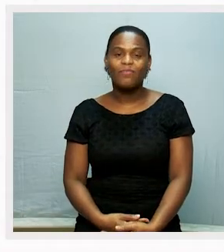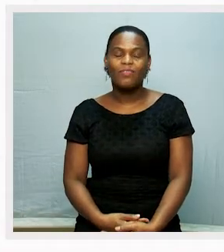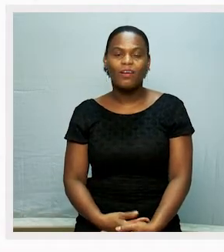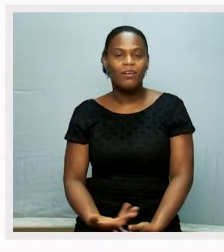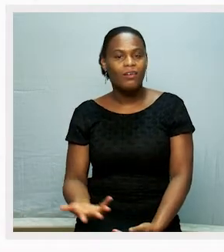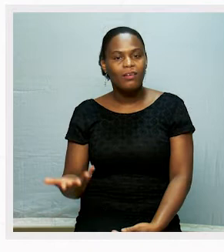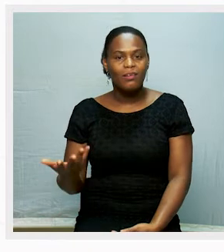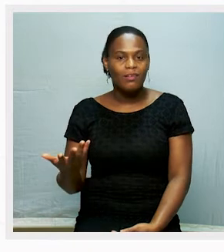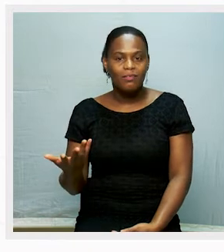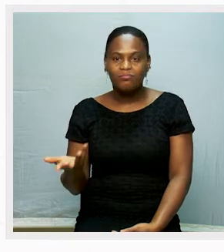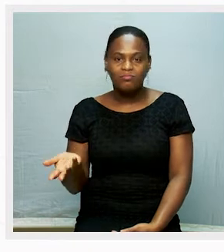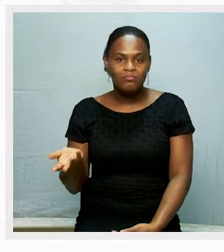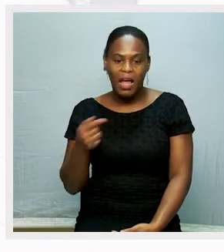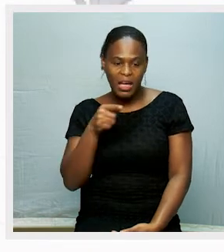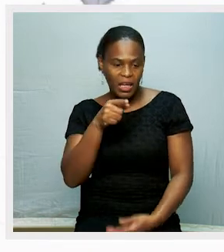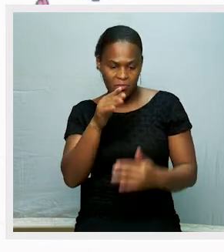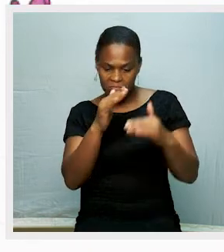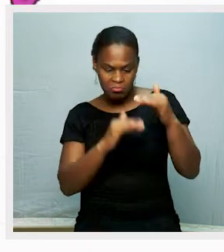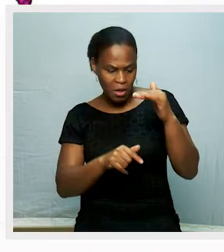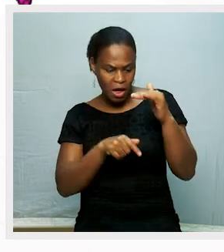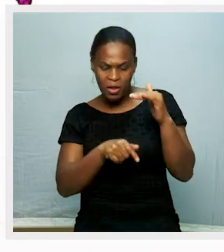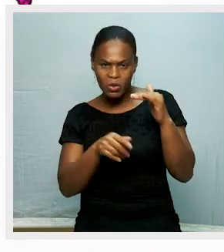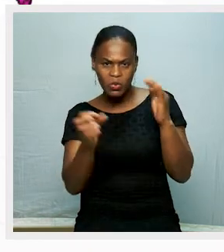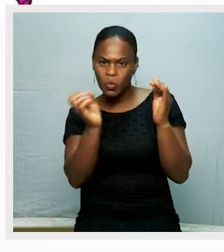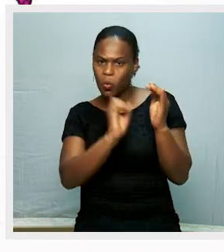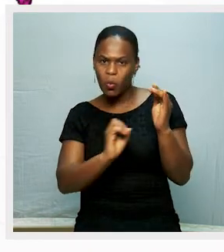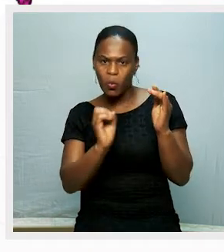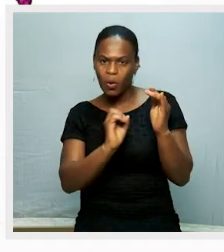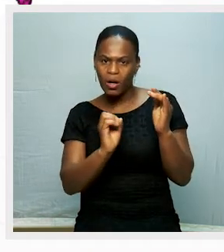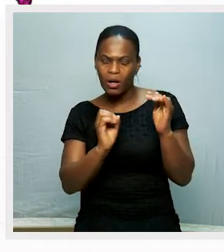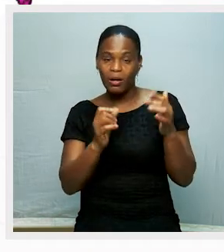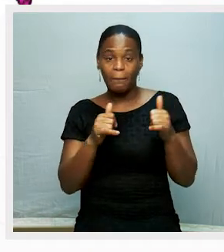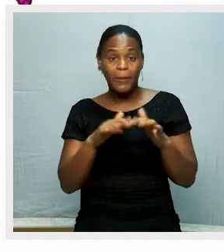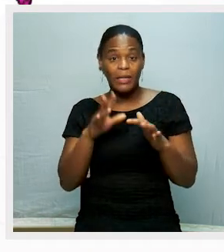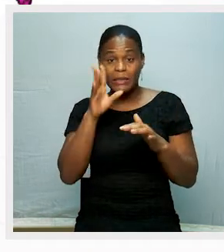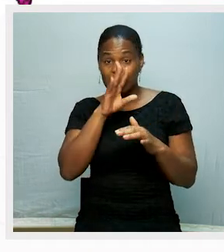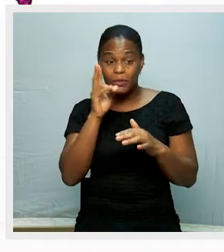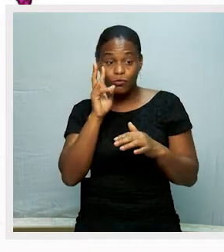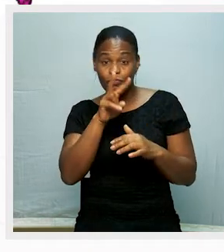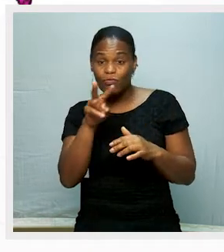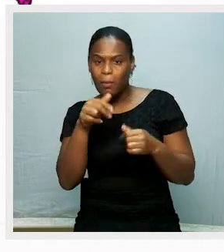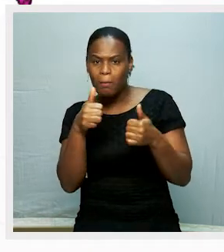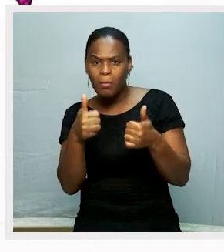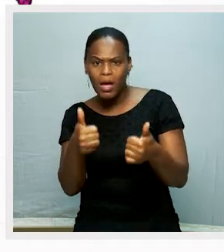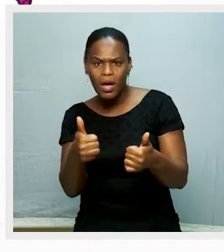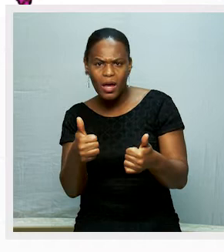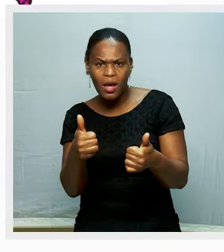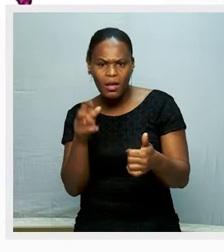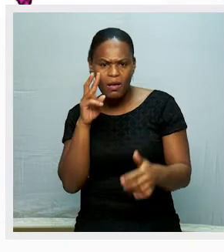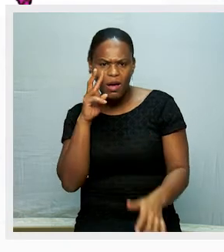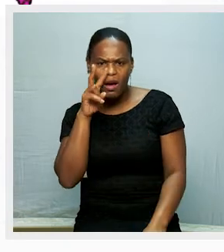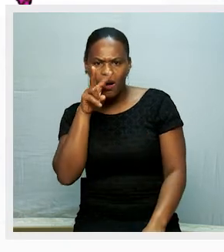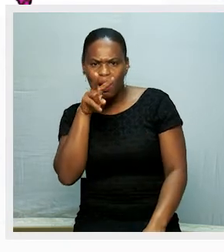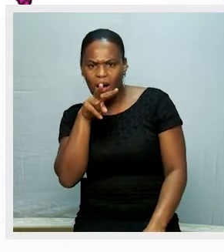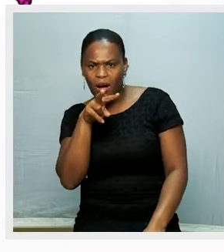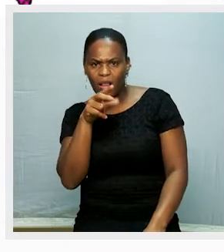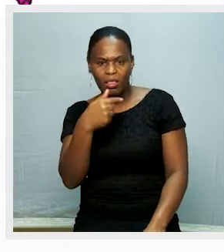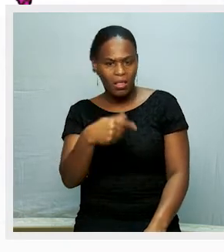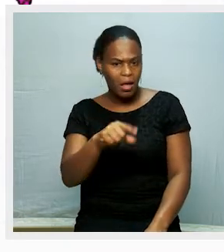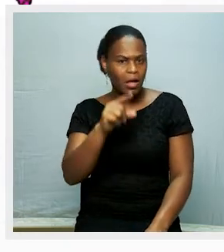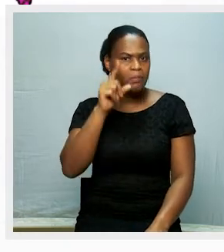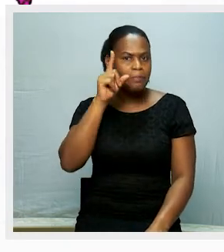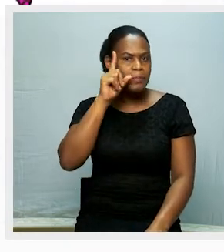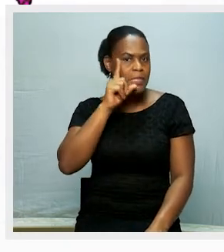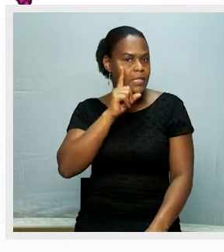Aqui não aparece nada por baixo. Mas, se repararem bem, nós temos